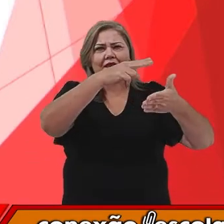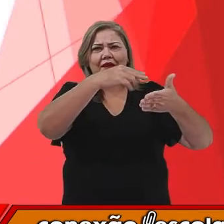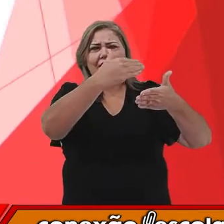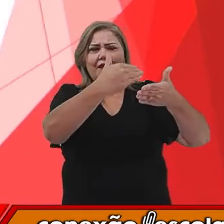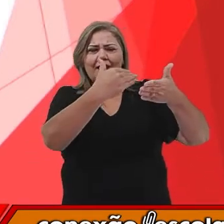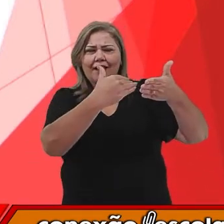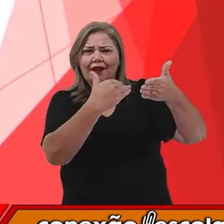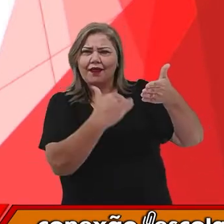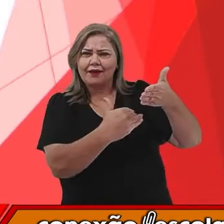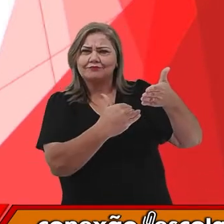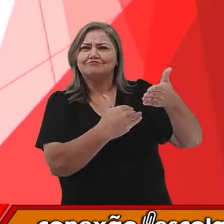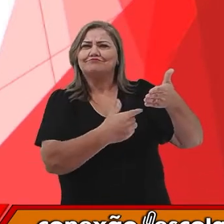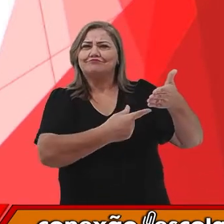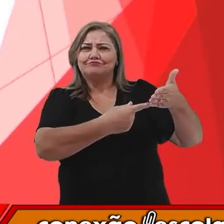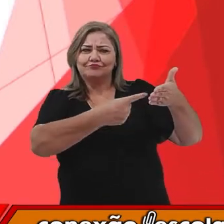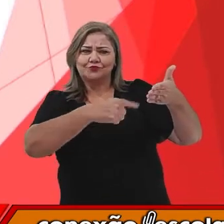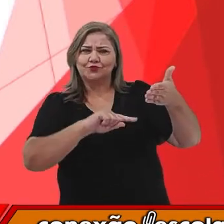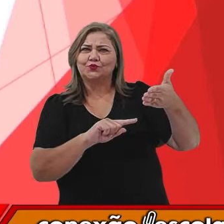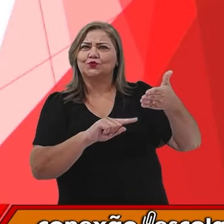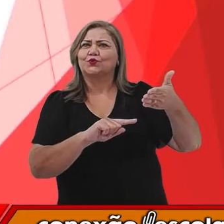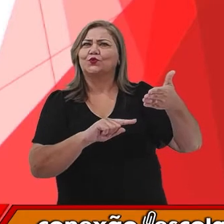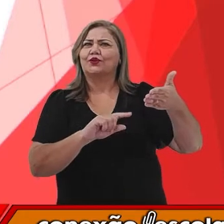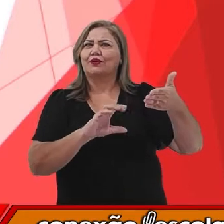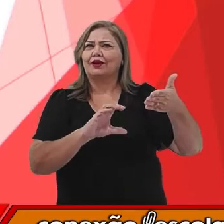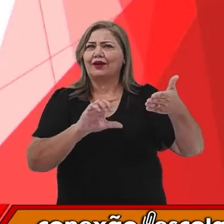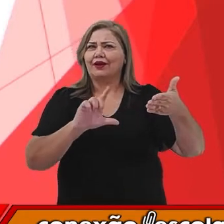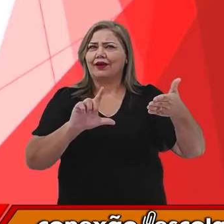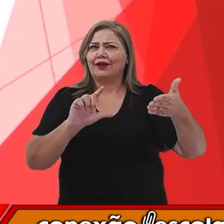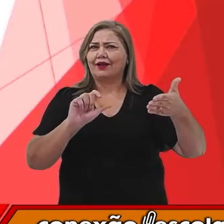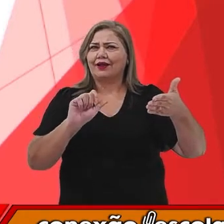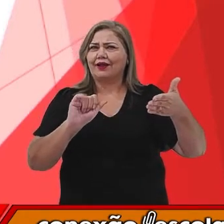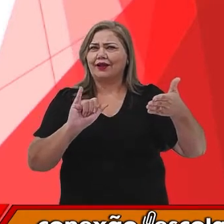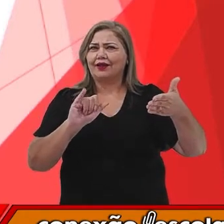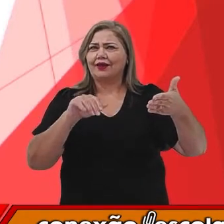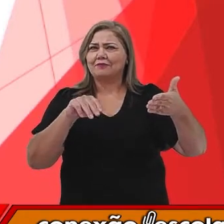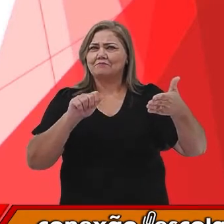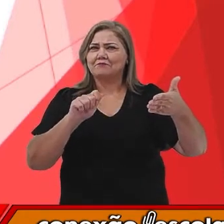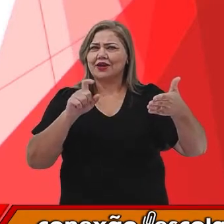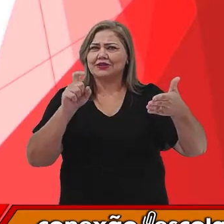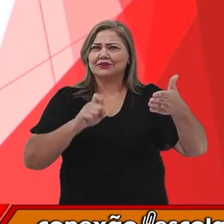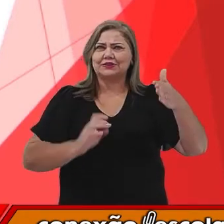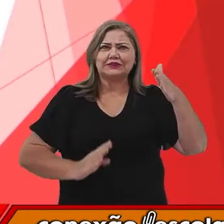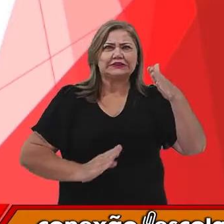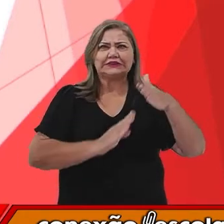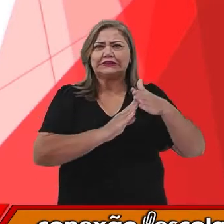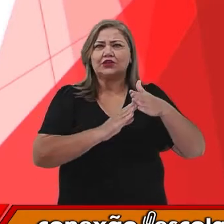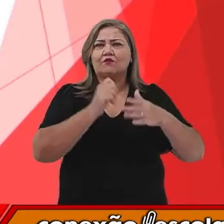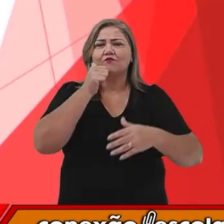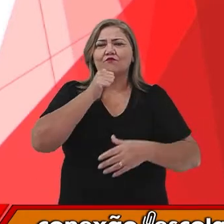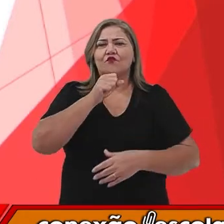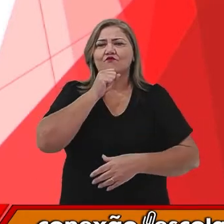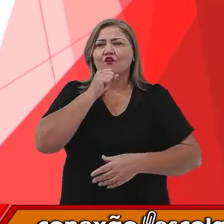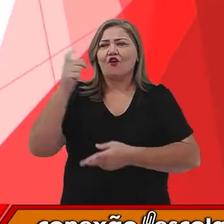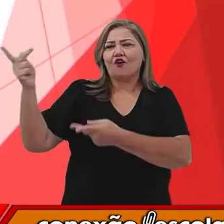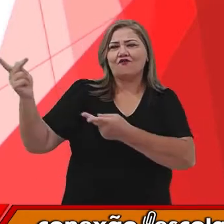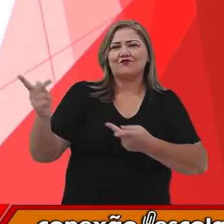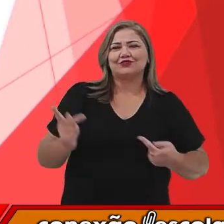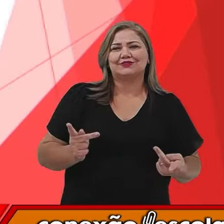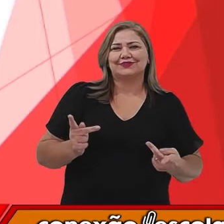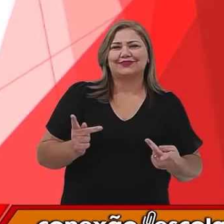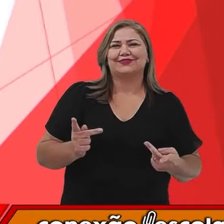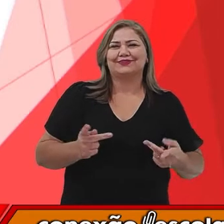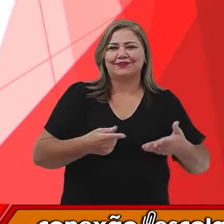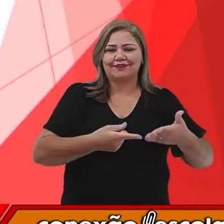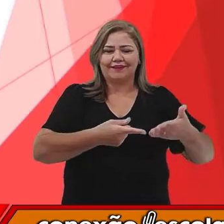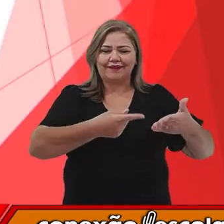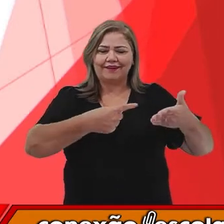queria usá-los. O clímax é quando a sua avó chega em sua casa para visitá-lo e o desfecho é